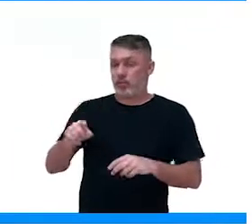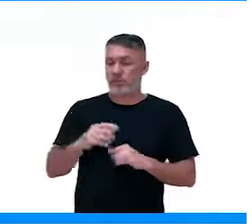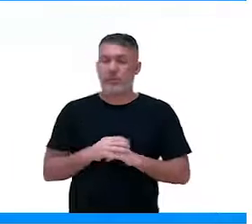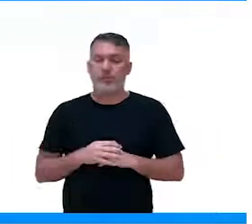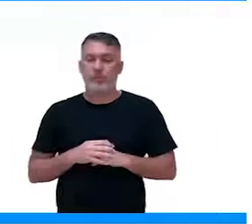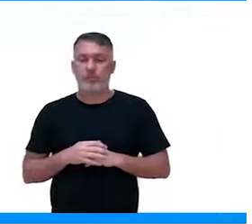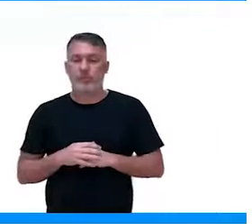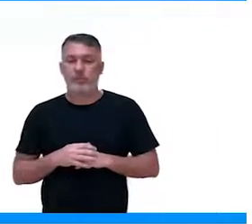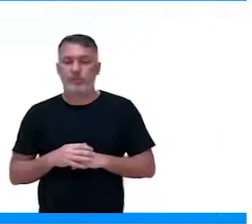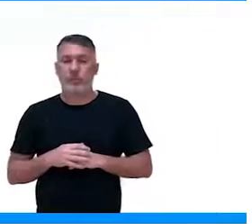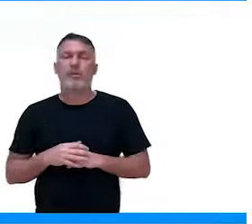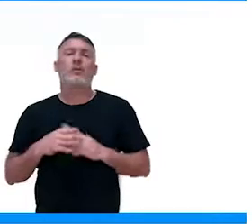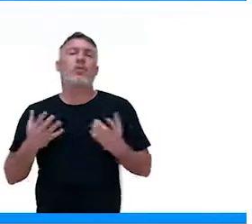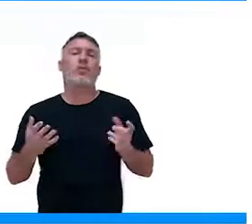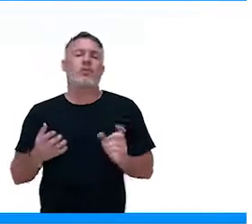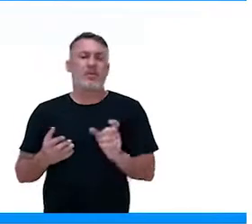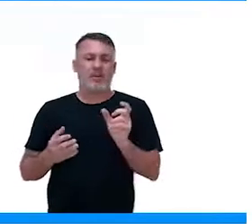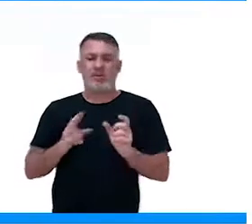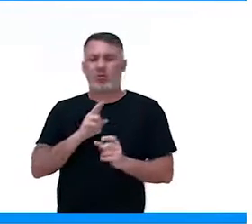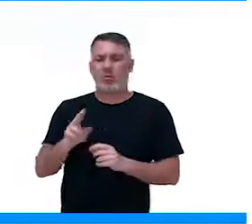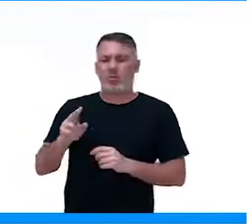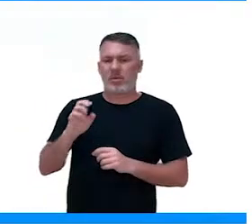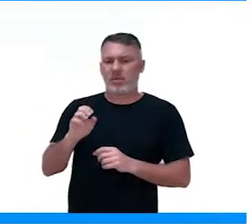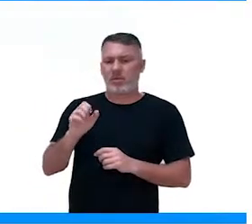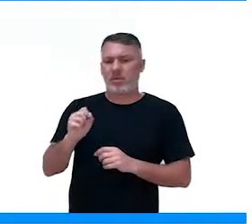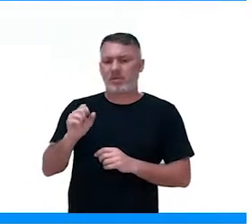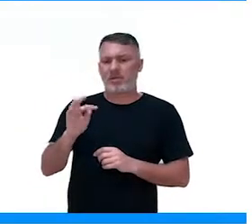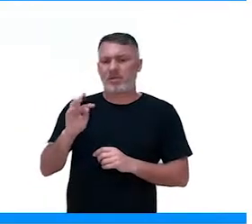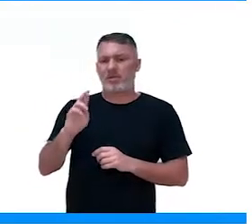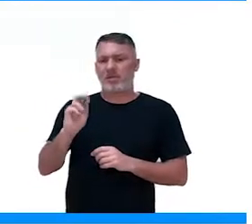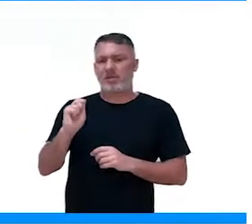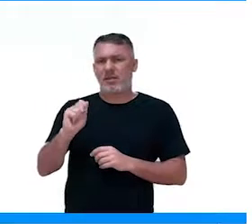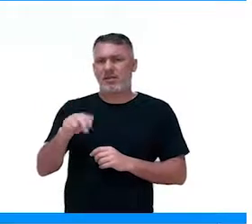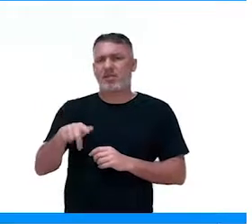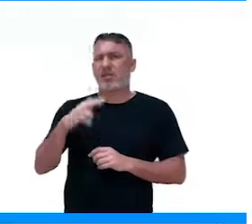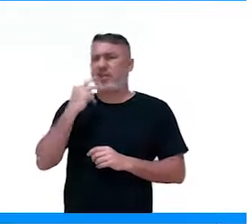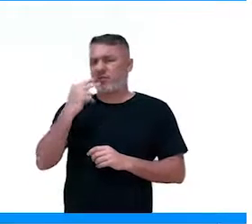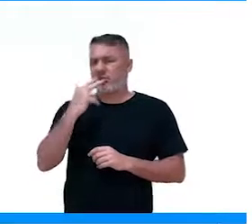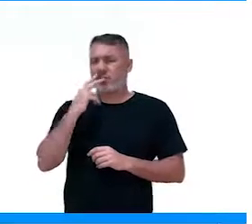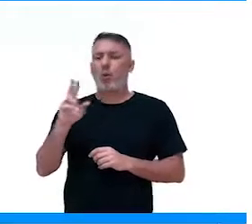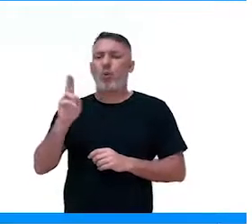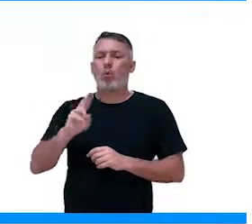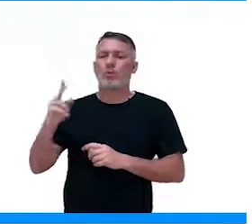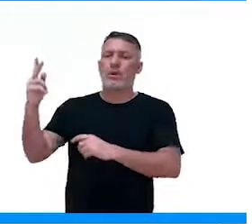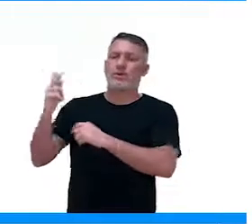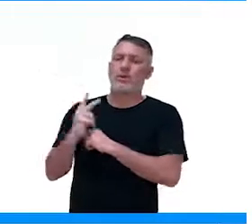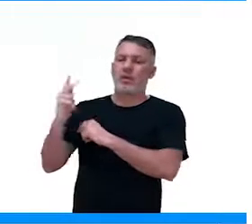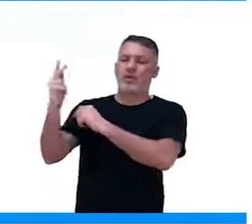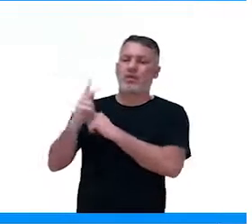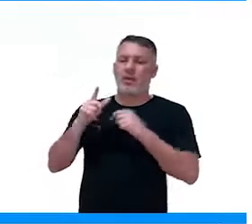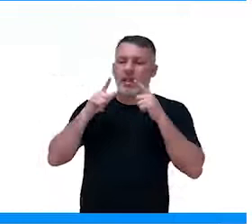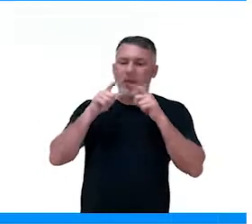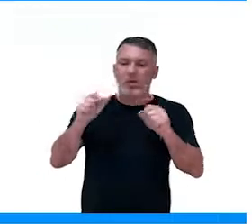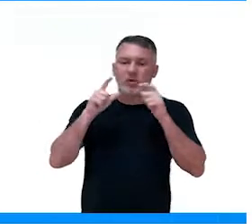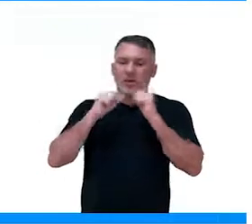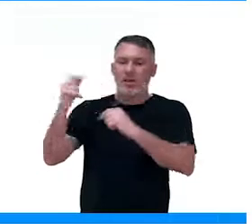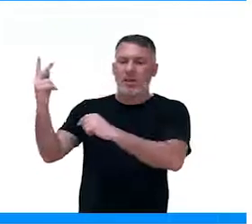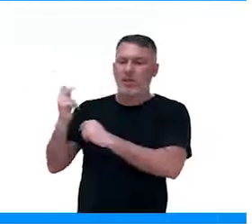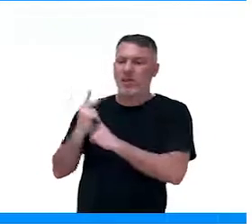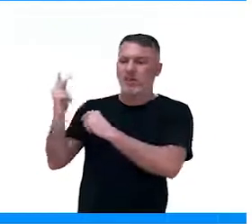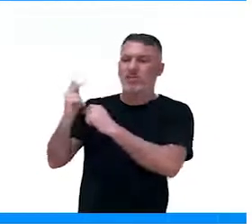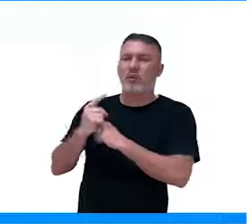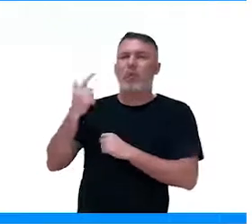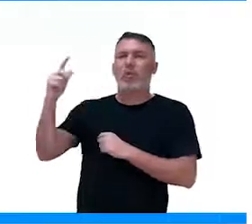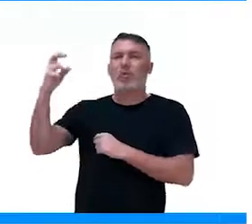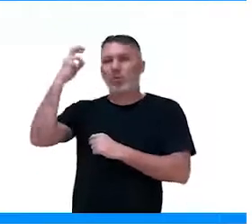coração-borim. É o quê? É um estrangeirismo, uso de elementos linguísticos originados em outras línguas e